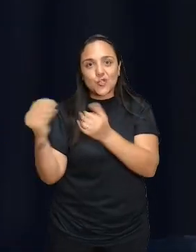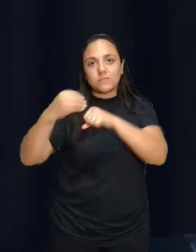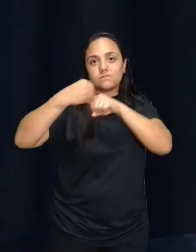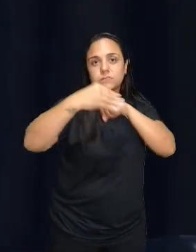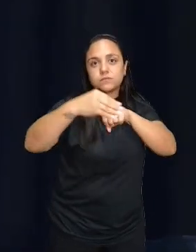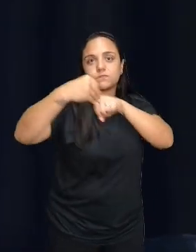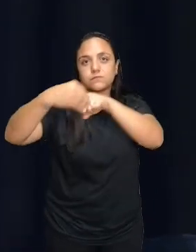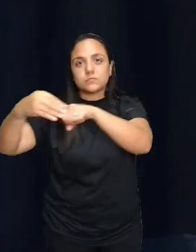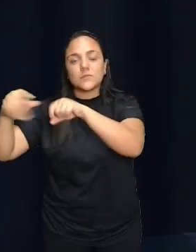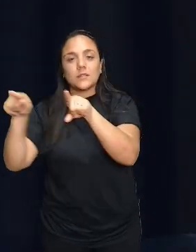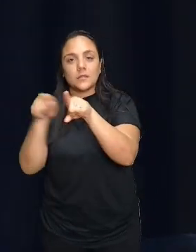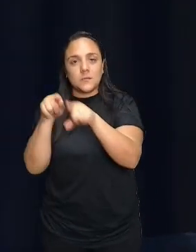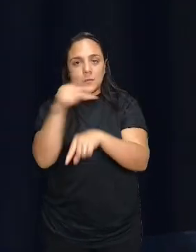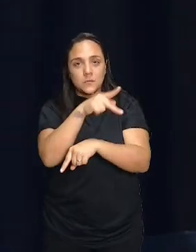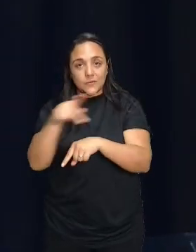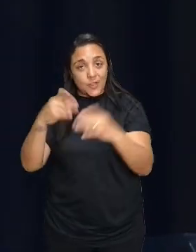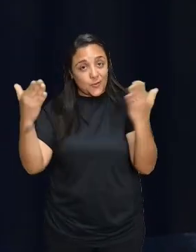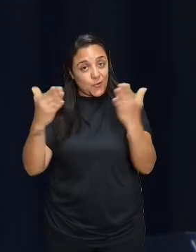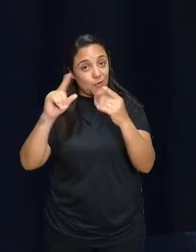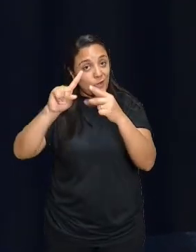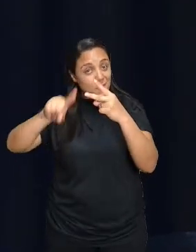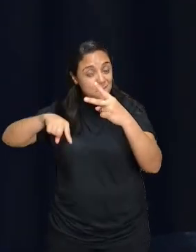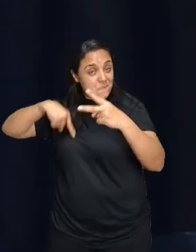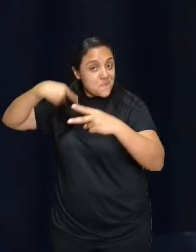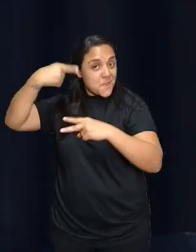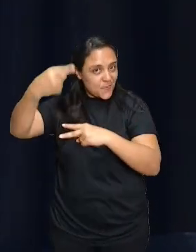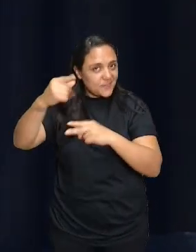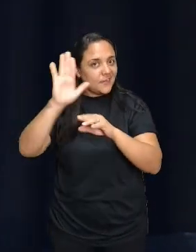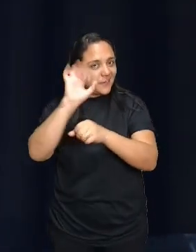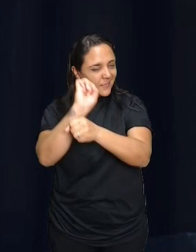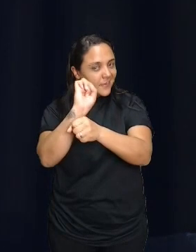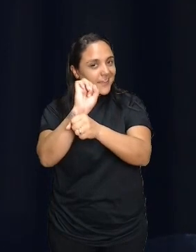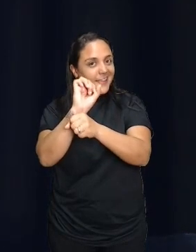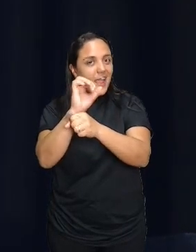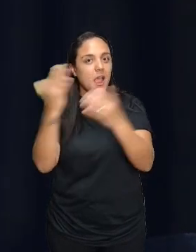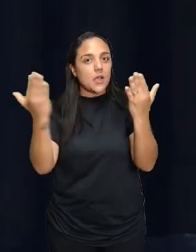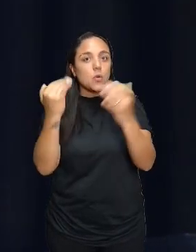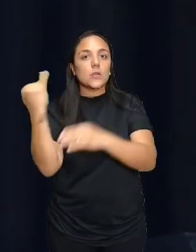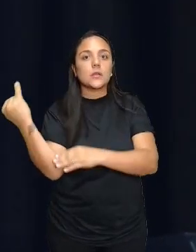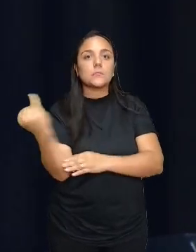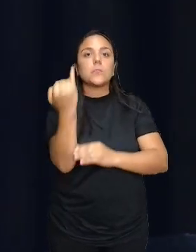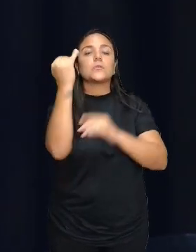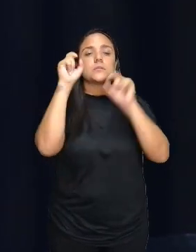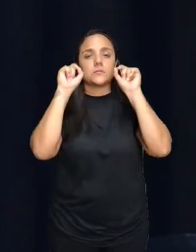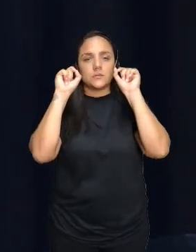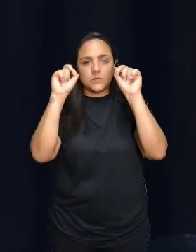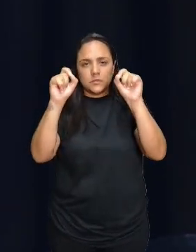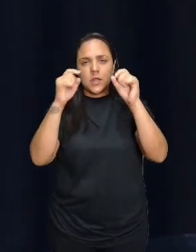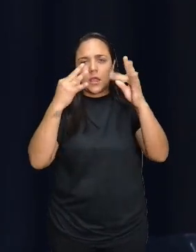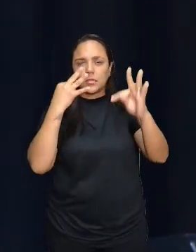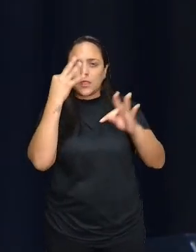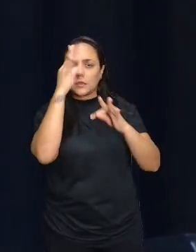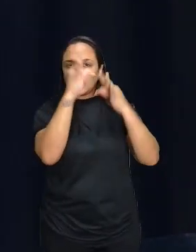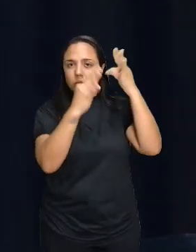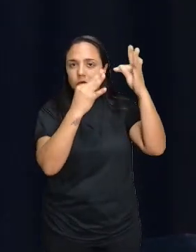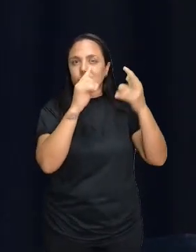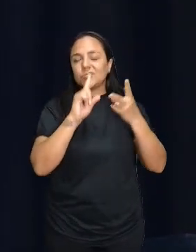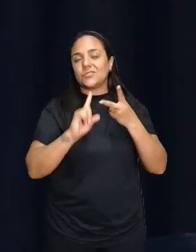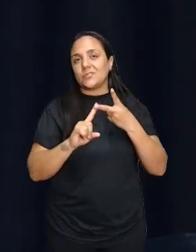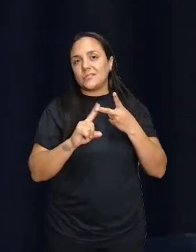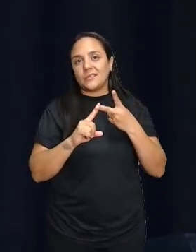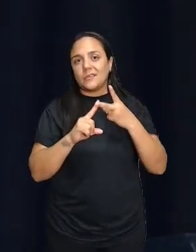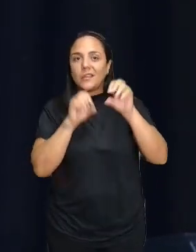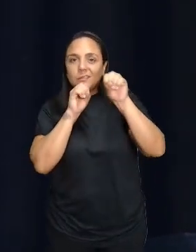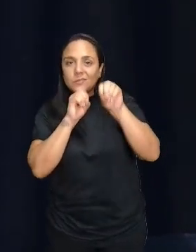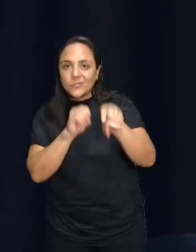E agora a gente vai chegar na outra ponta do espectro e falar da importância de tecnologia e de educação